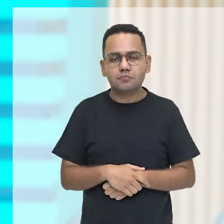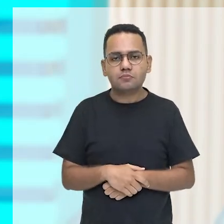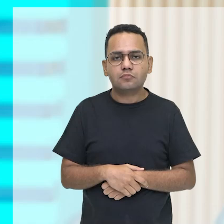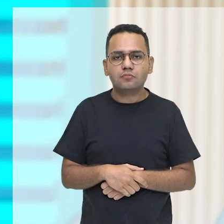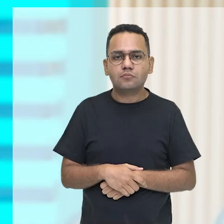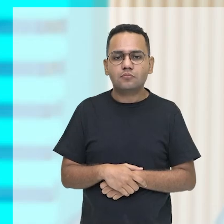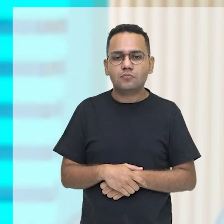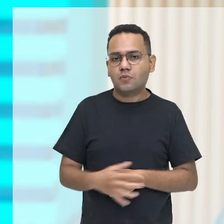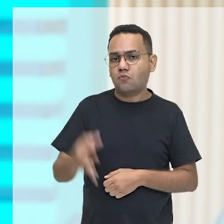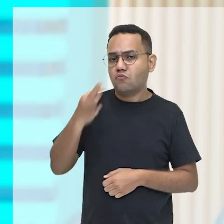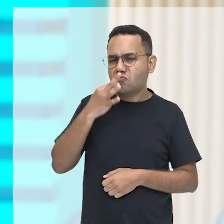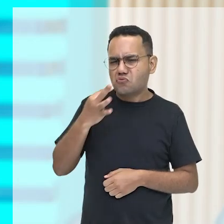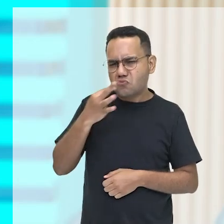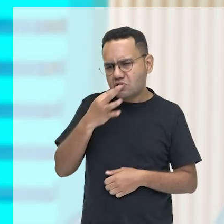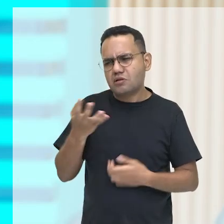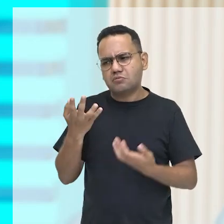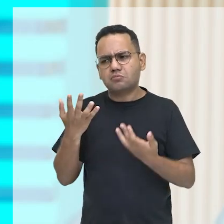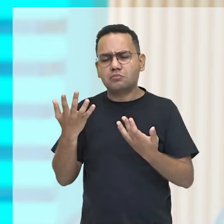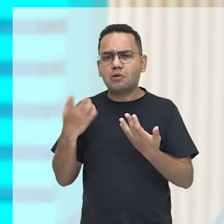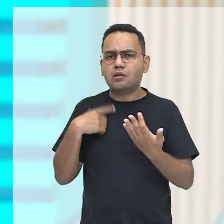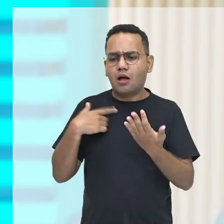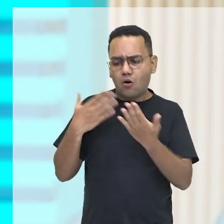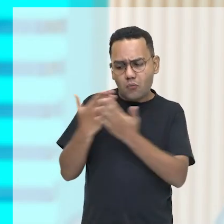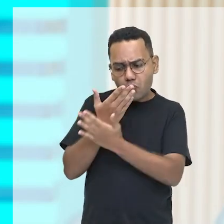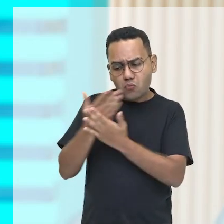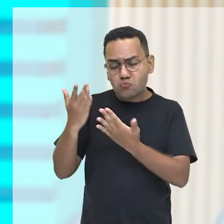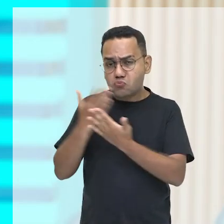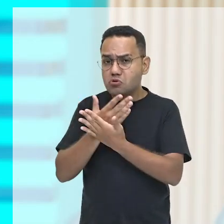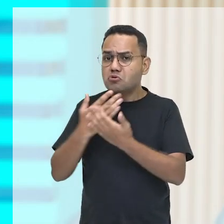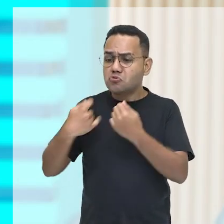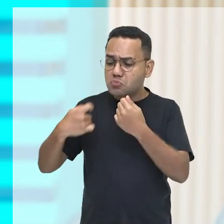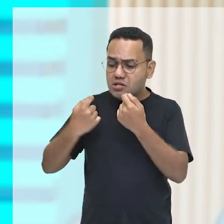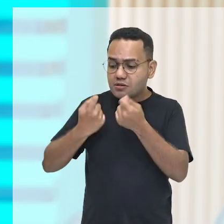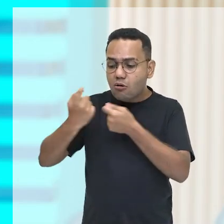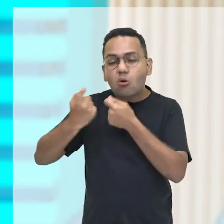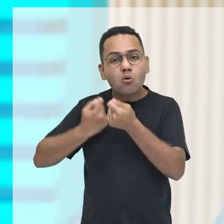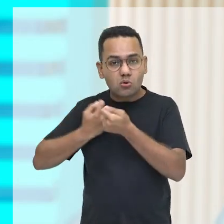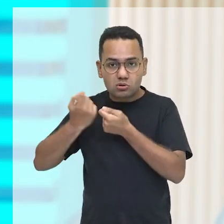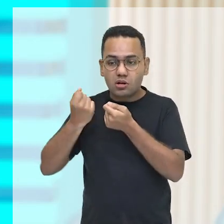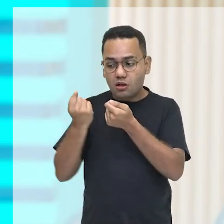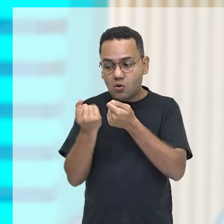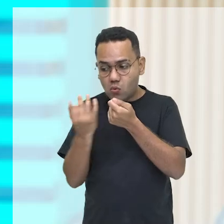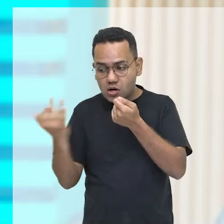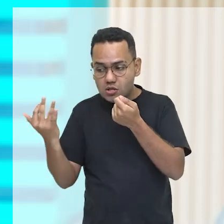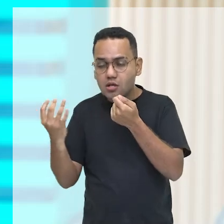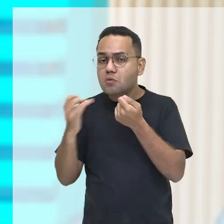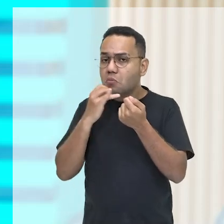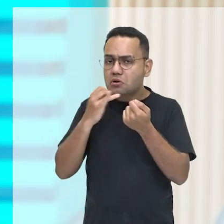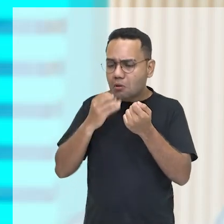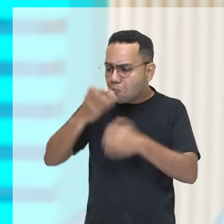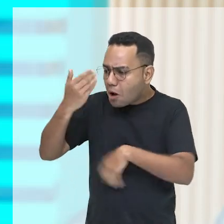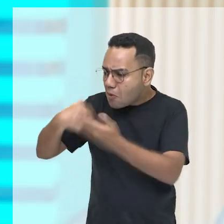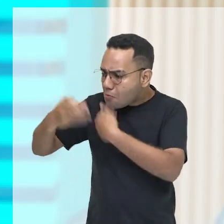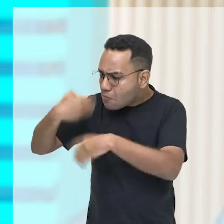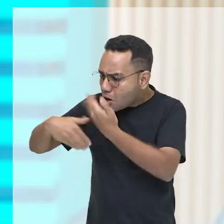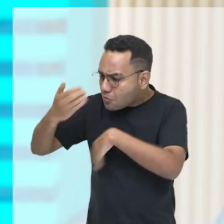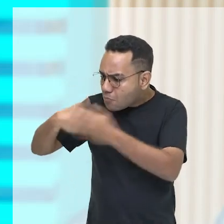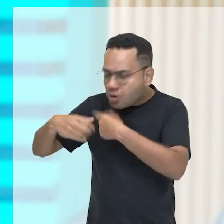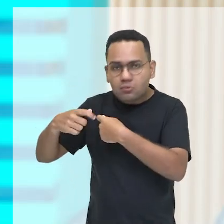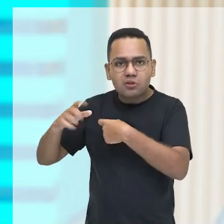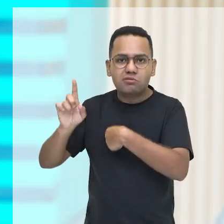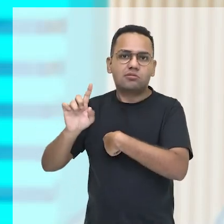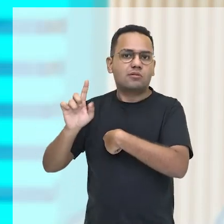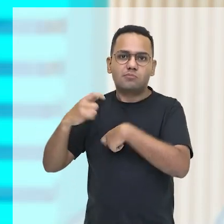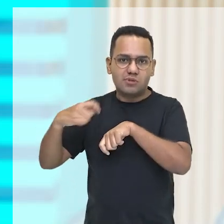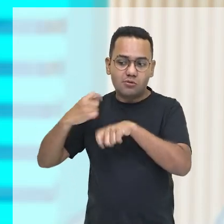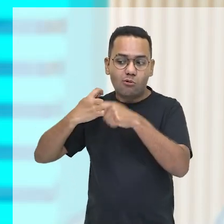açúcares, precisa ter cuidado. Você tem que ser equilibrado em tudo, não pode sair comendo exagerado. É por